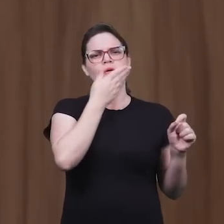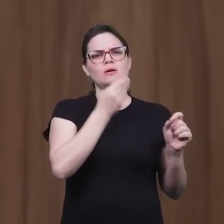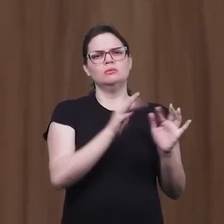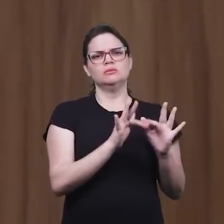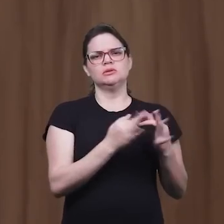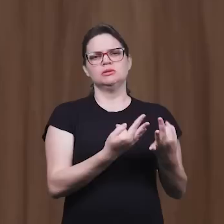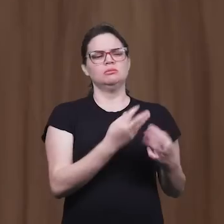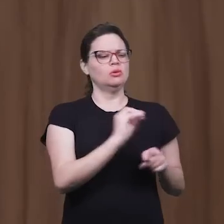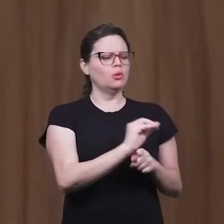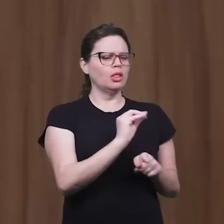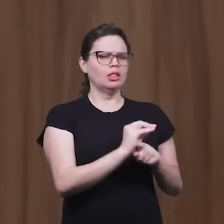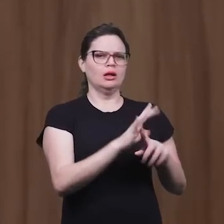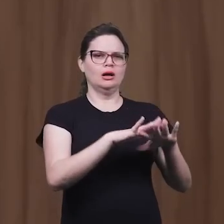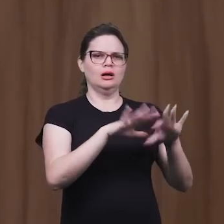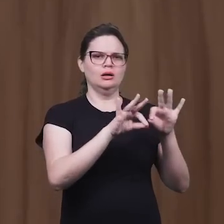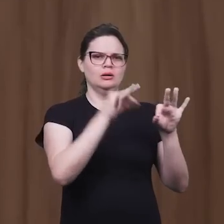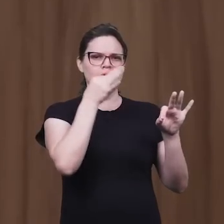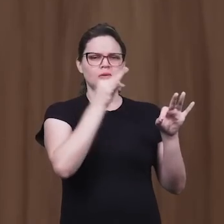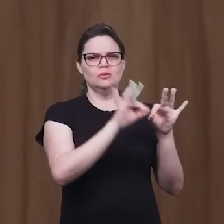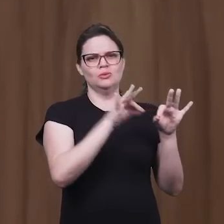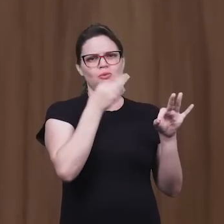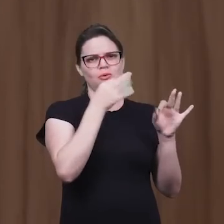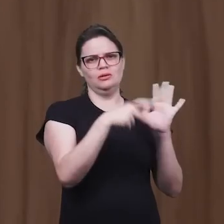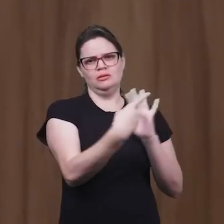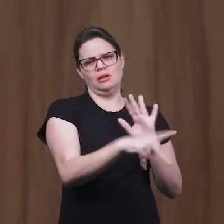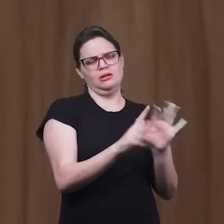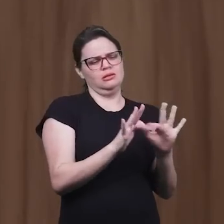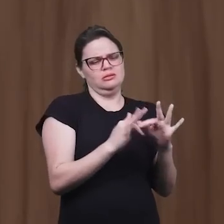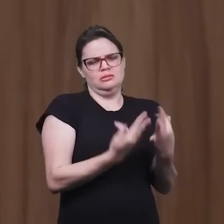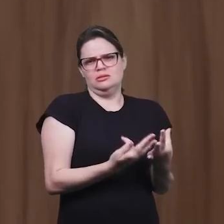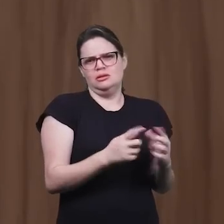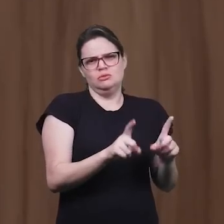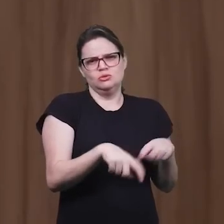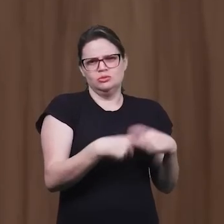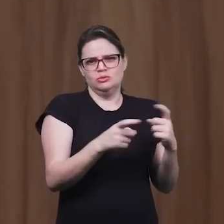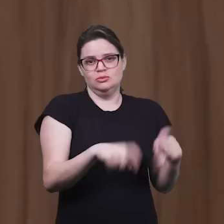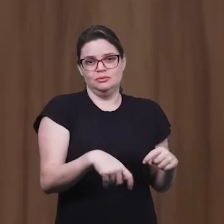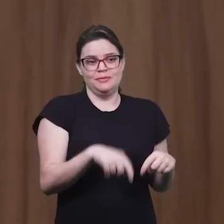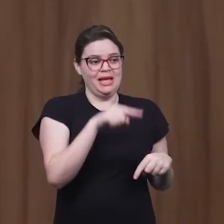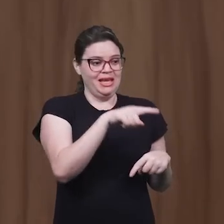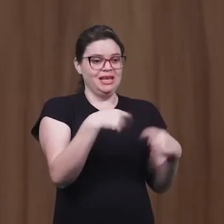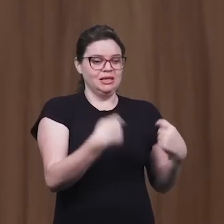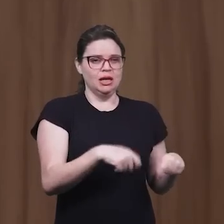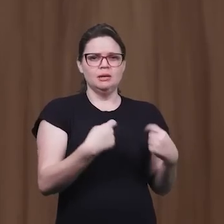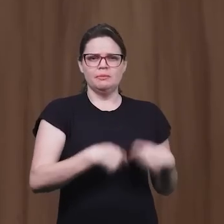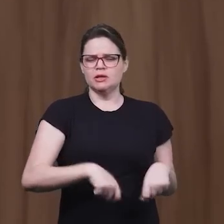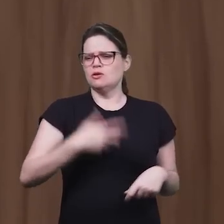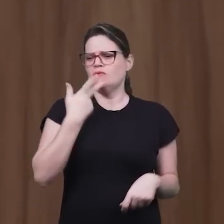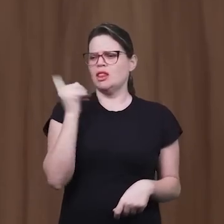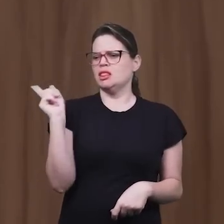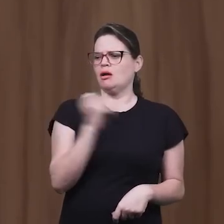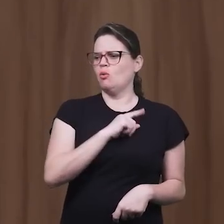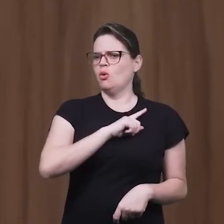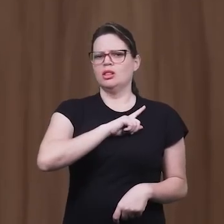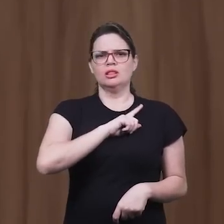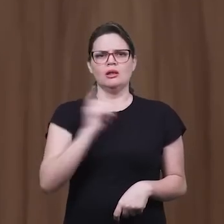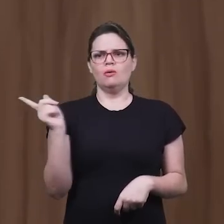sua vinha. Ele precisou administrar essa negociação. E veja que